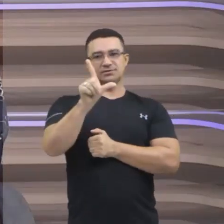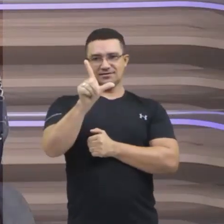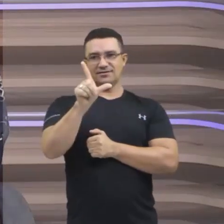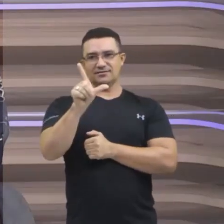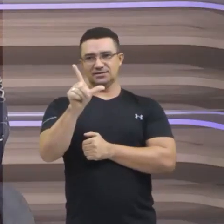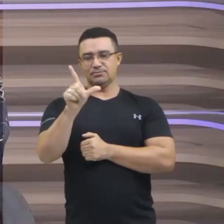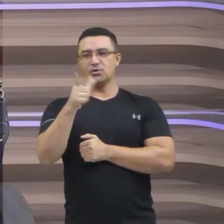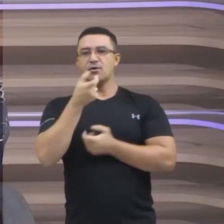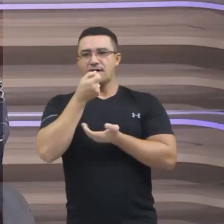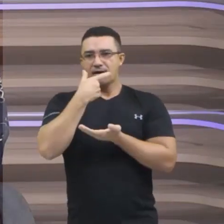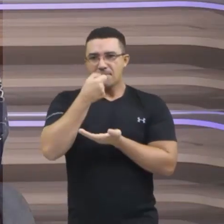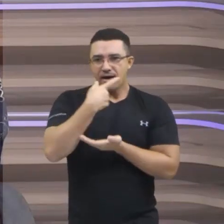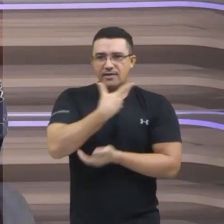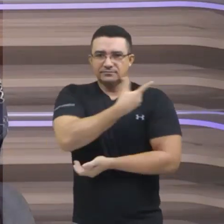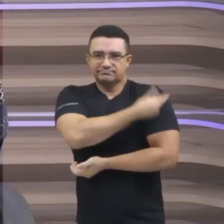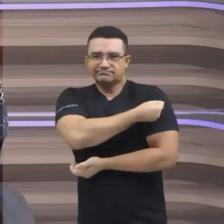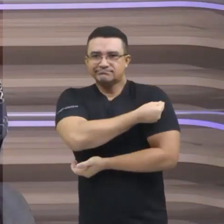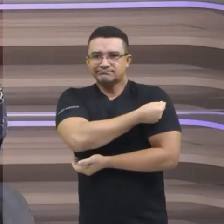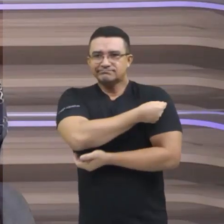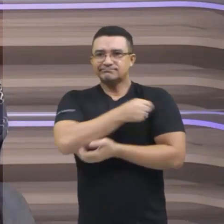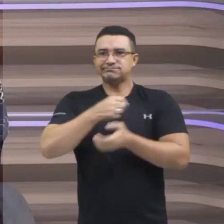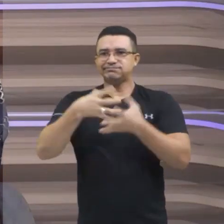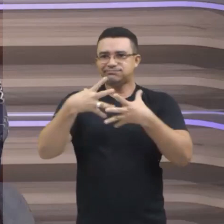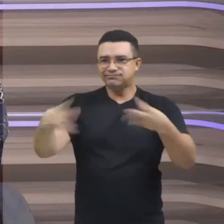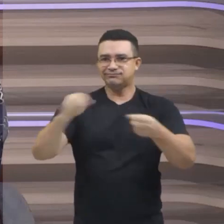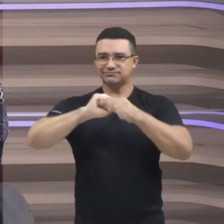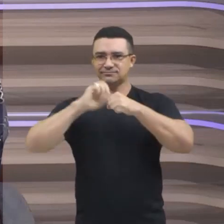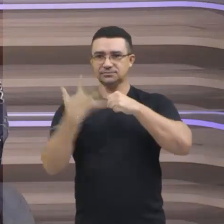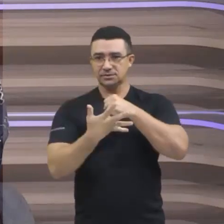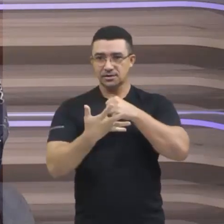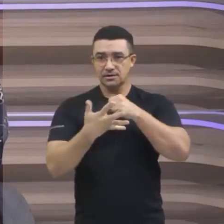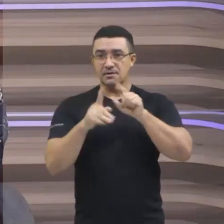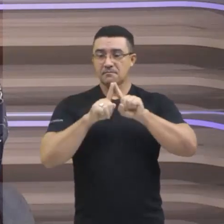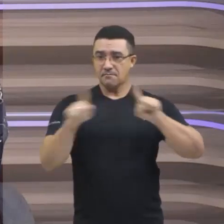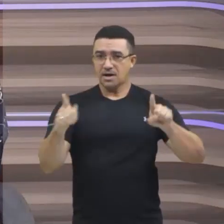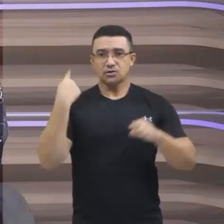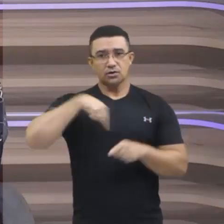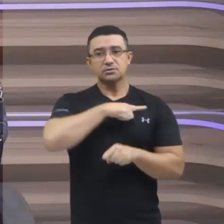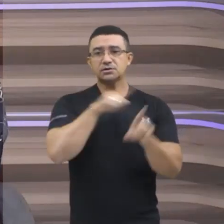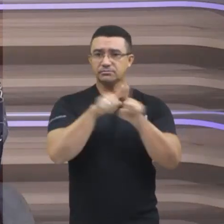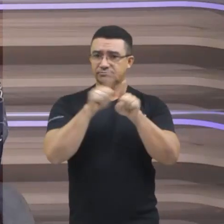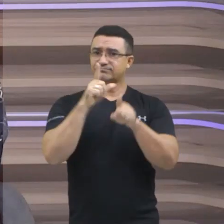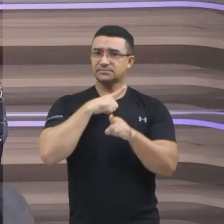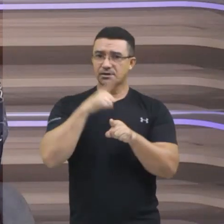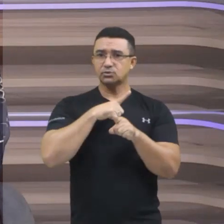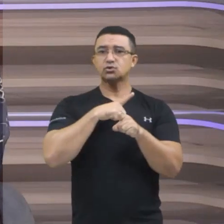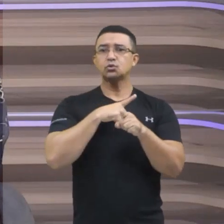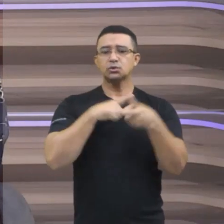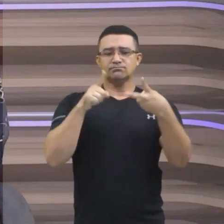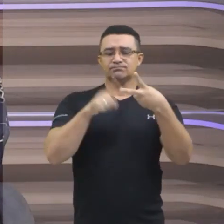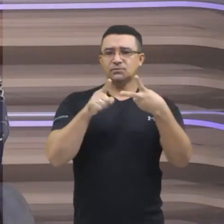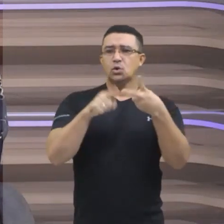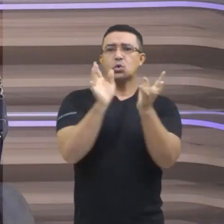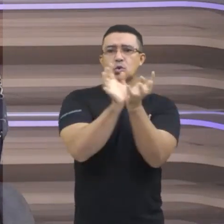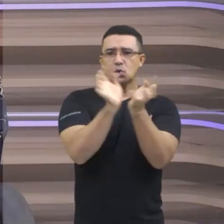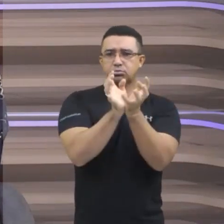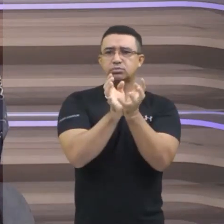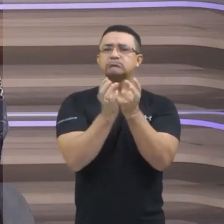pandemia. Mas também nós temos como segunda frente os educadores que